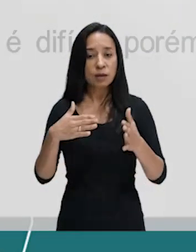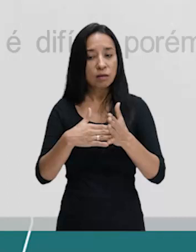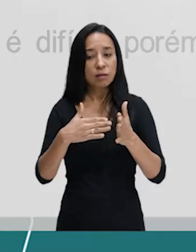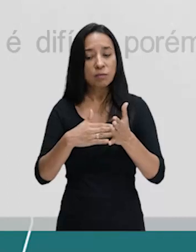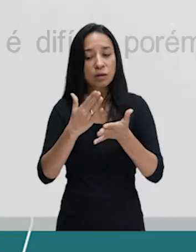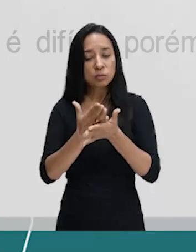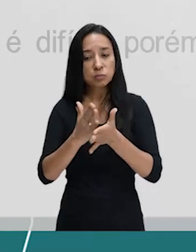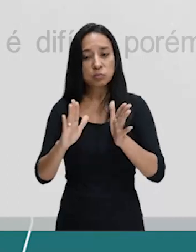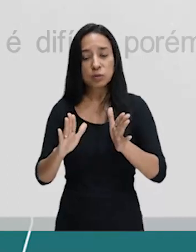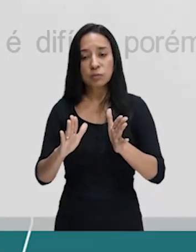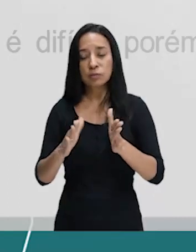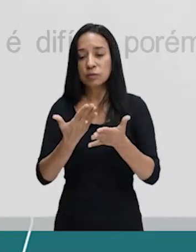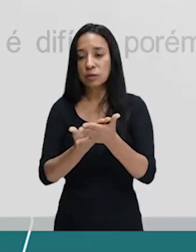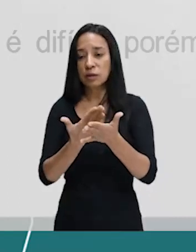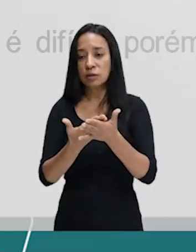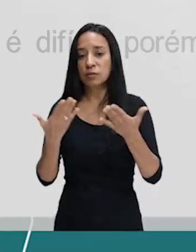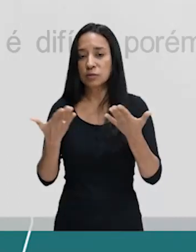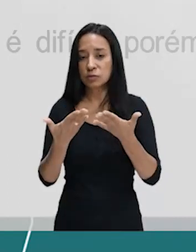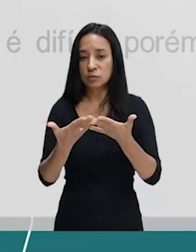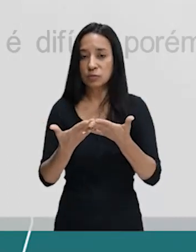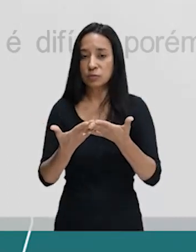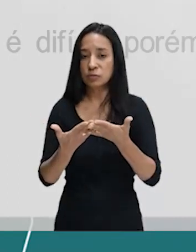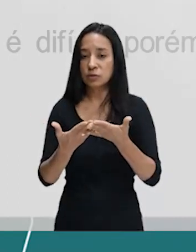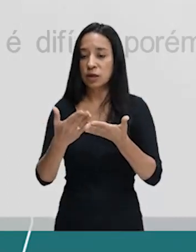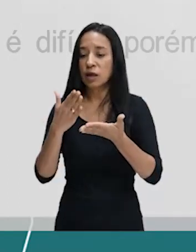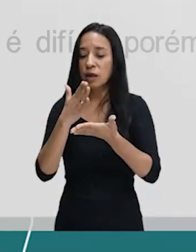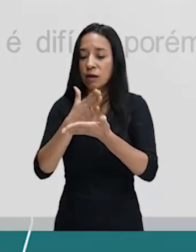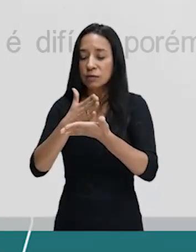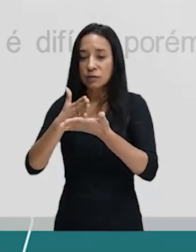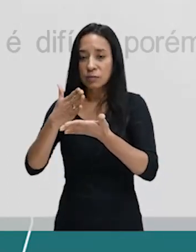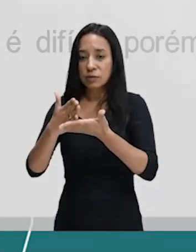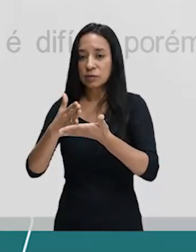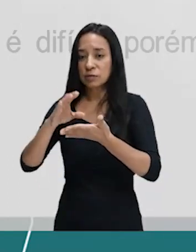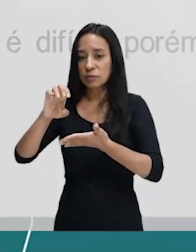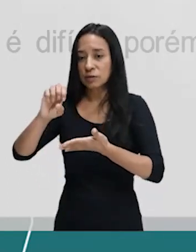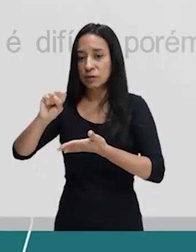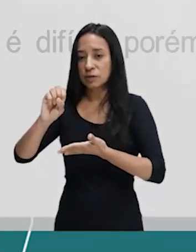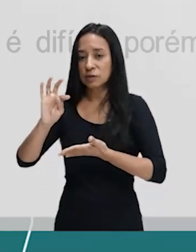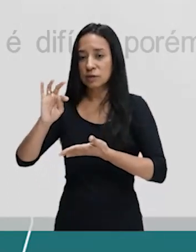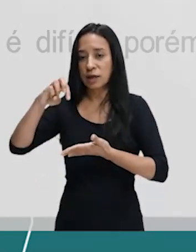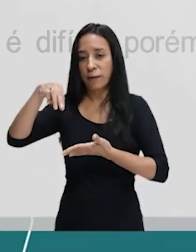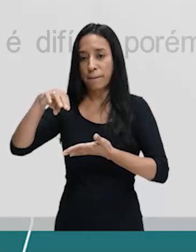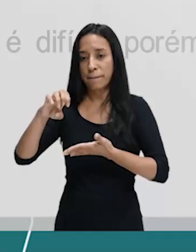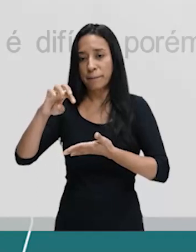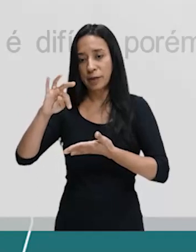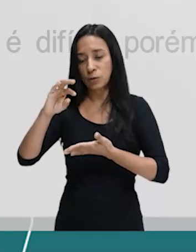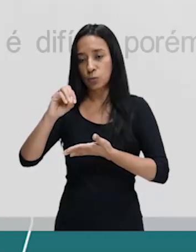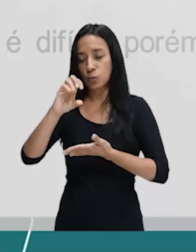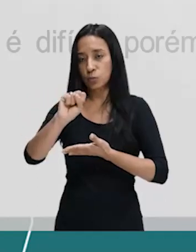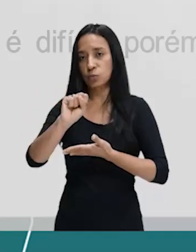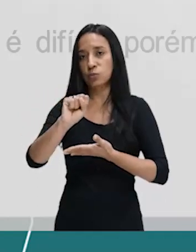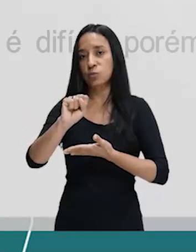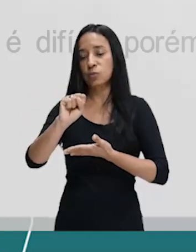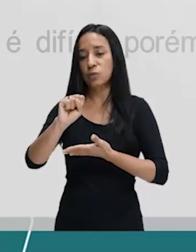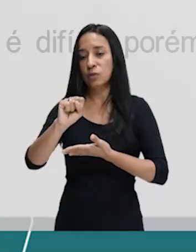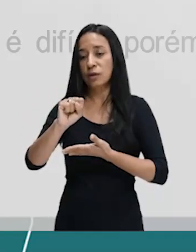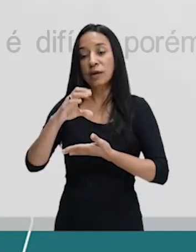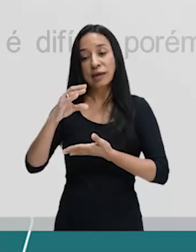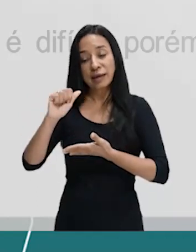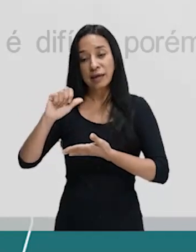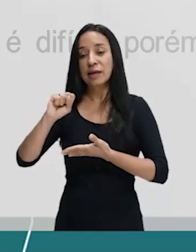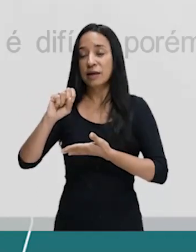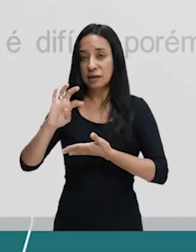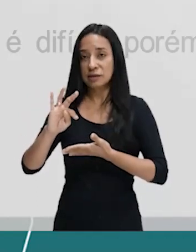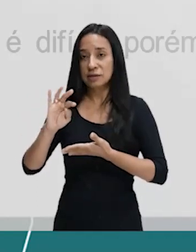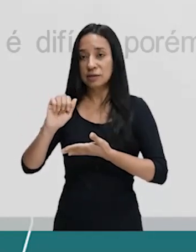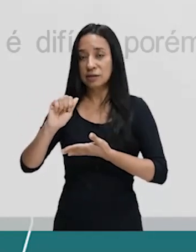hoje, que é a estratificação por estamentos. Ó, casta a gente viu já, né? Lembrou da Índia e tal, tudo mais. É um